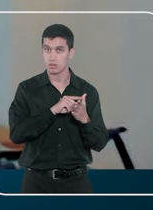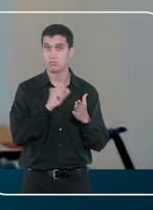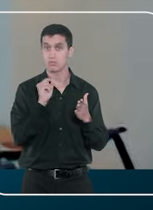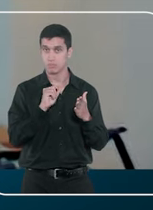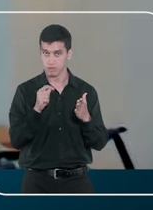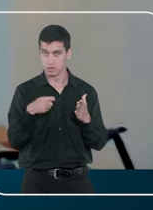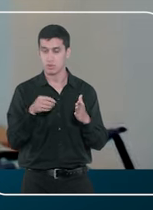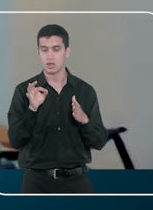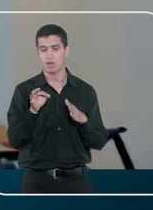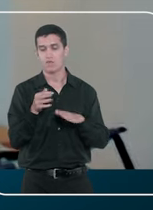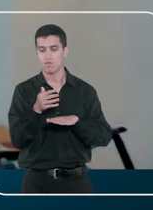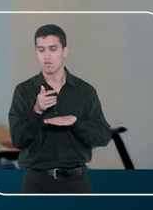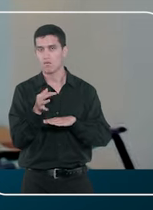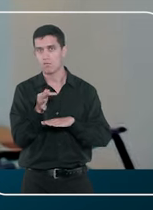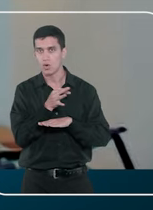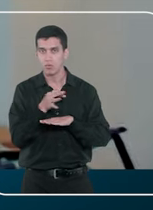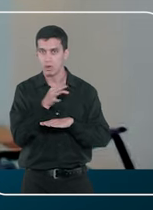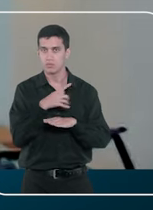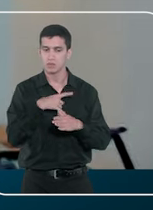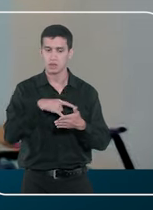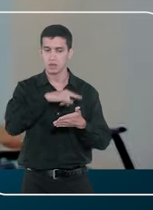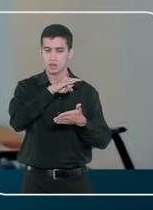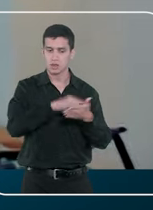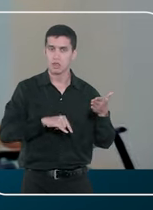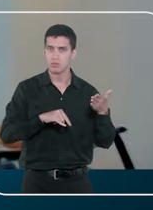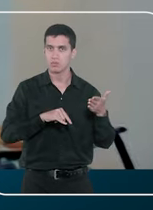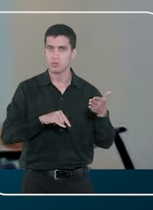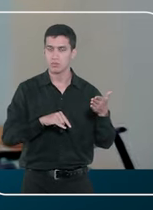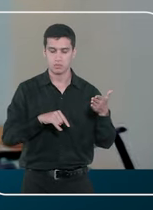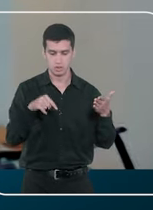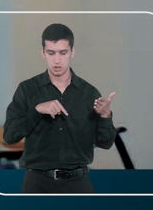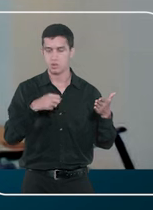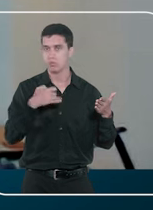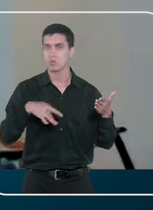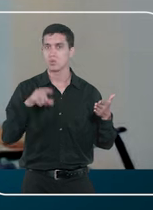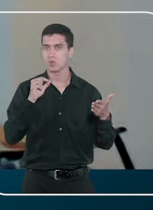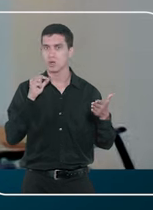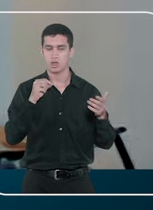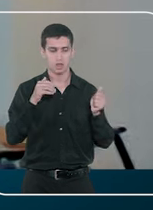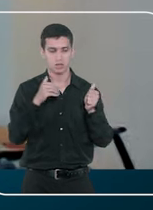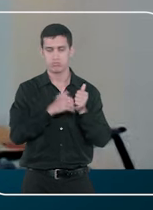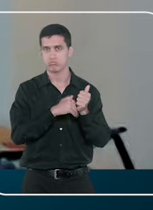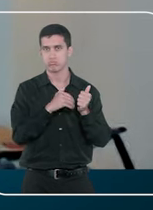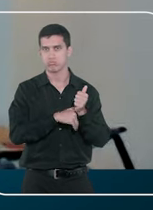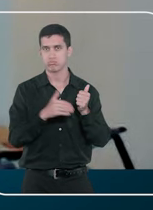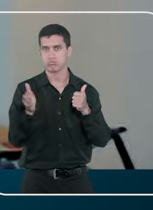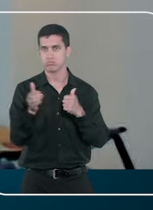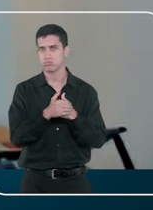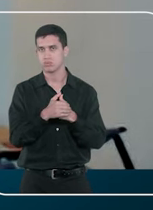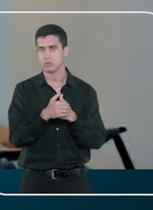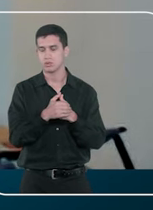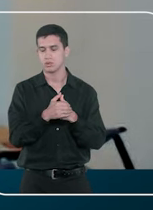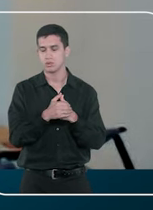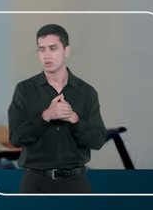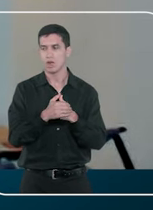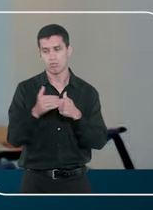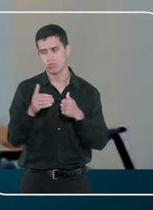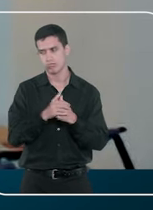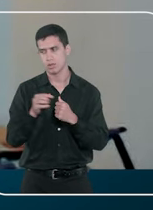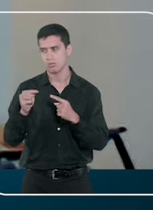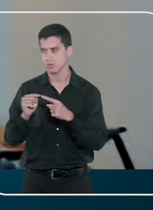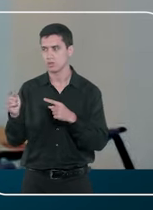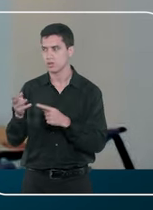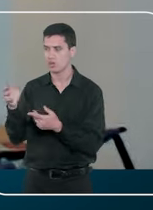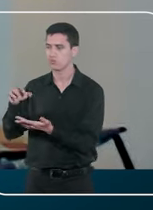lei chama de um termo de confidencialidade. Esse termo de confidencialidade vincula os órgãos envolvidos na